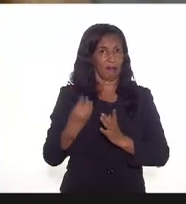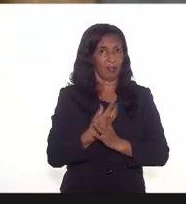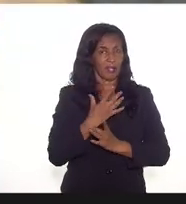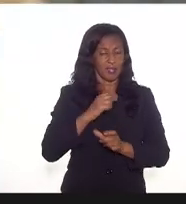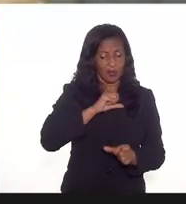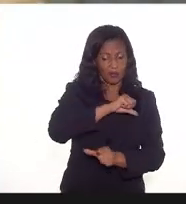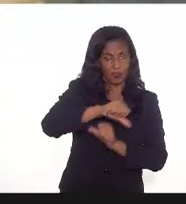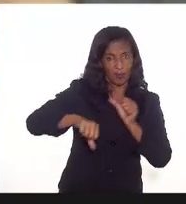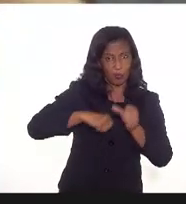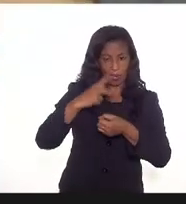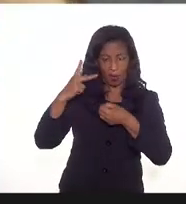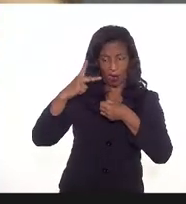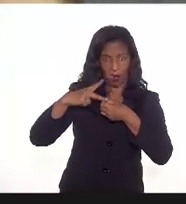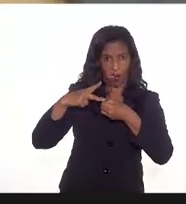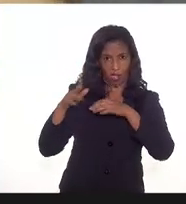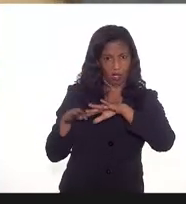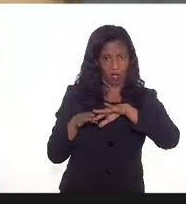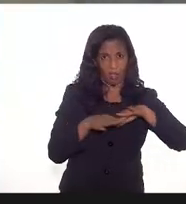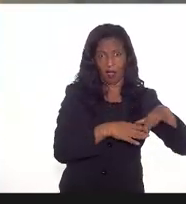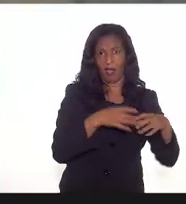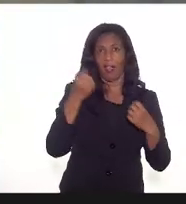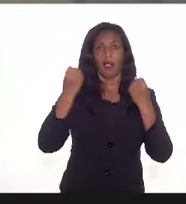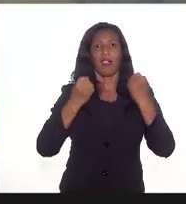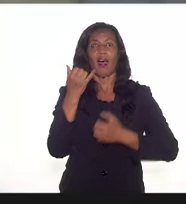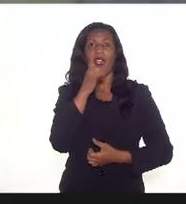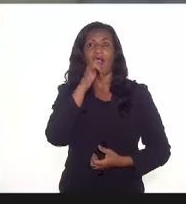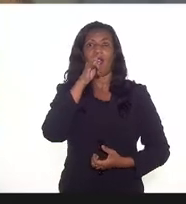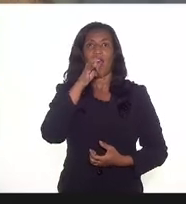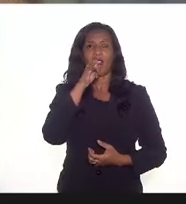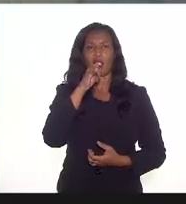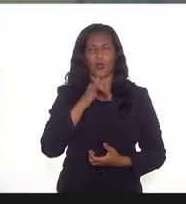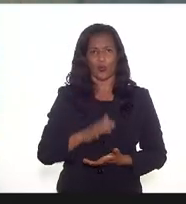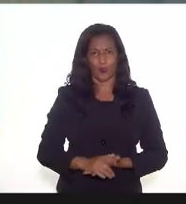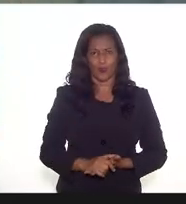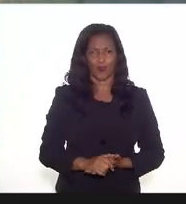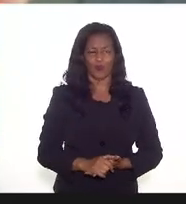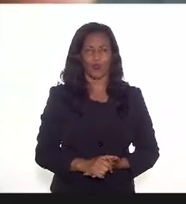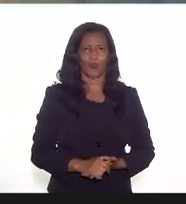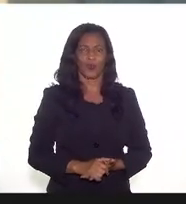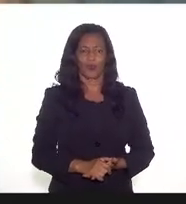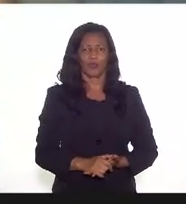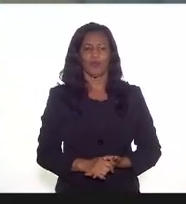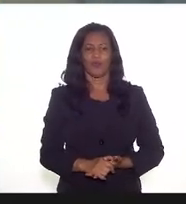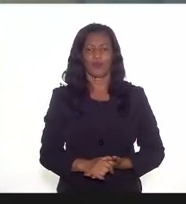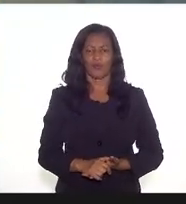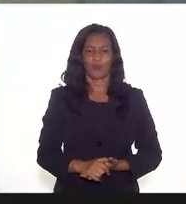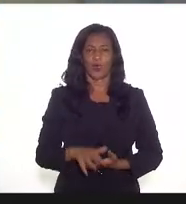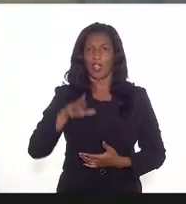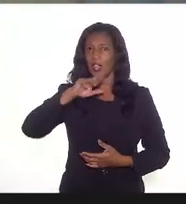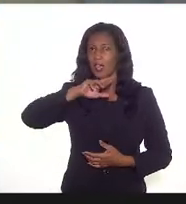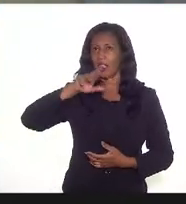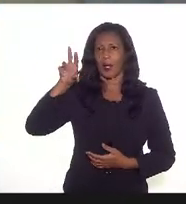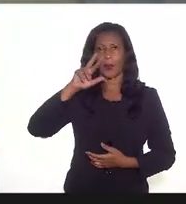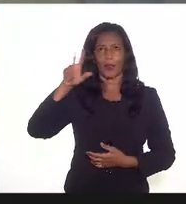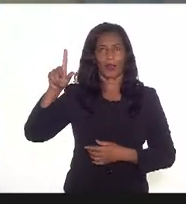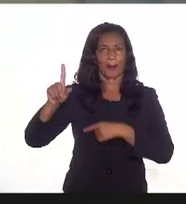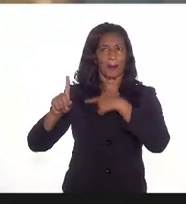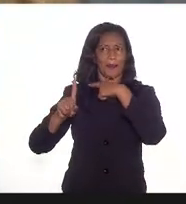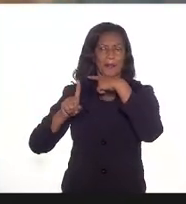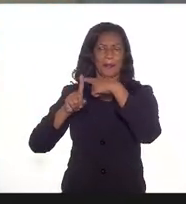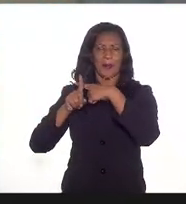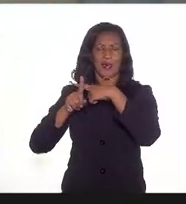elétrico e rede de abastecimento de energia elétrica, e não mais de